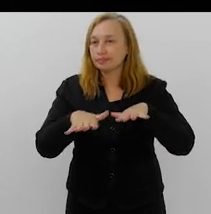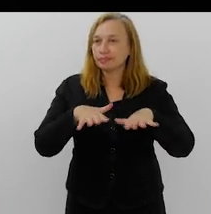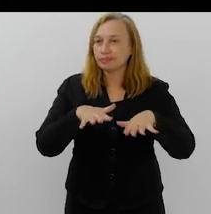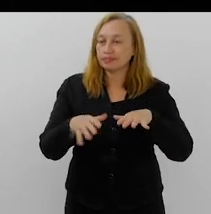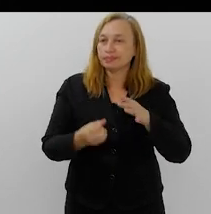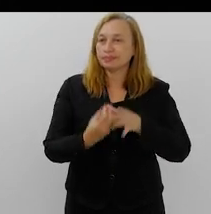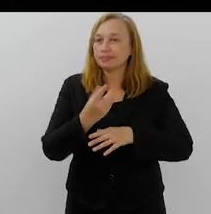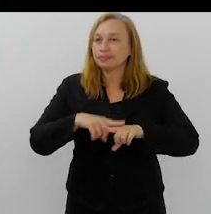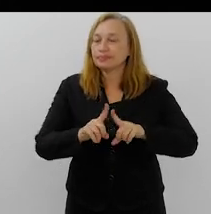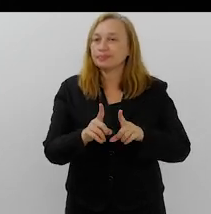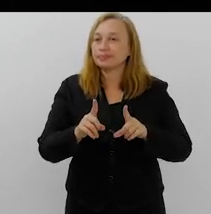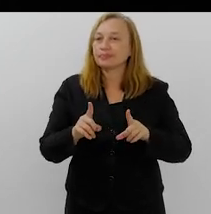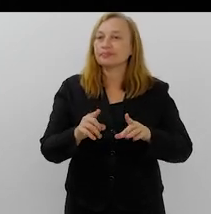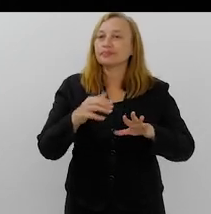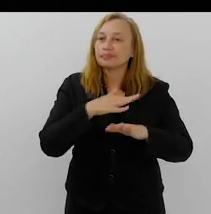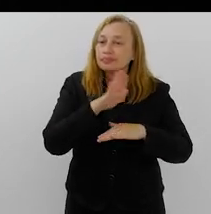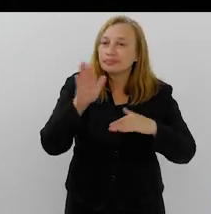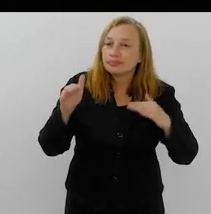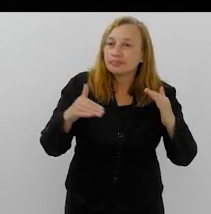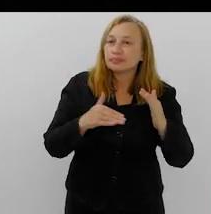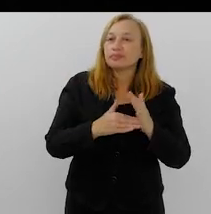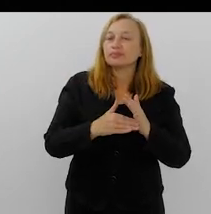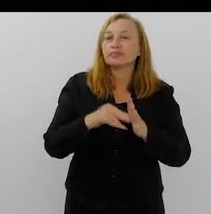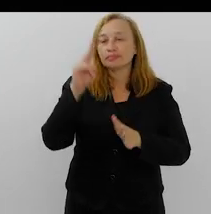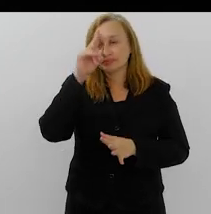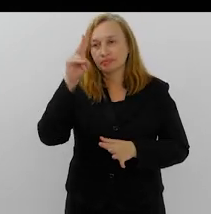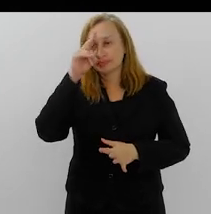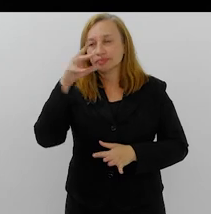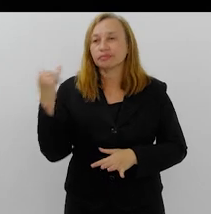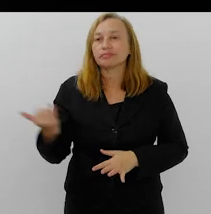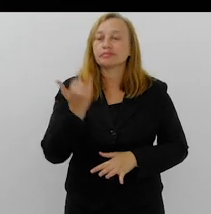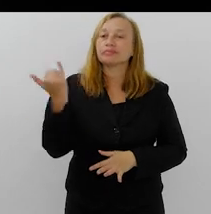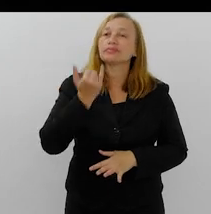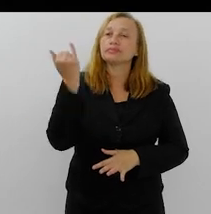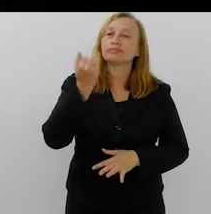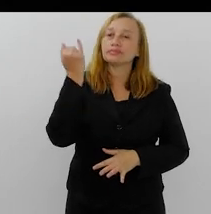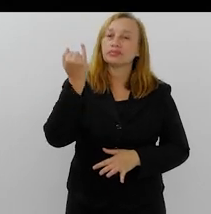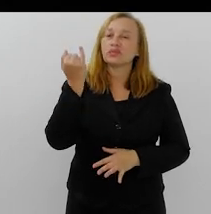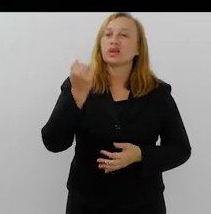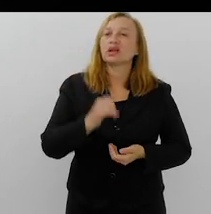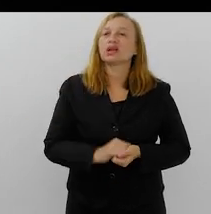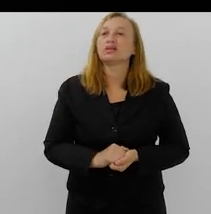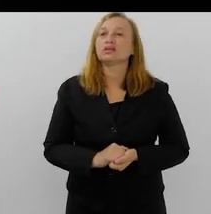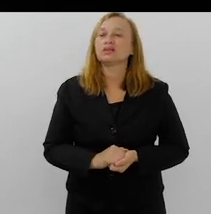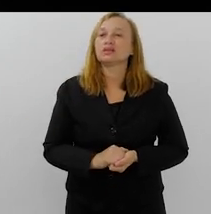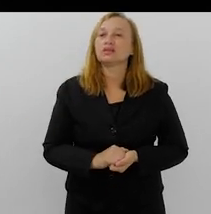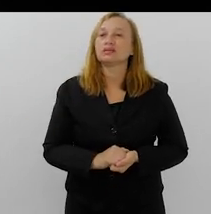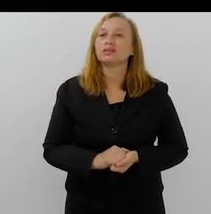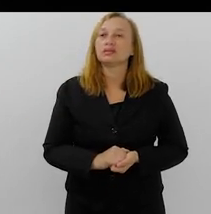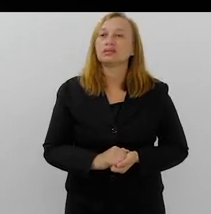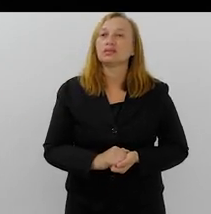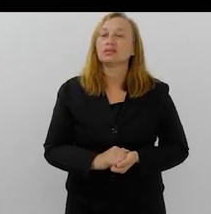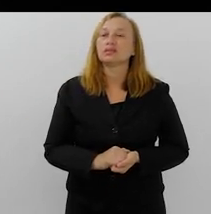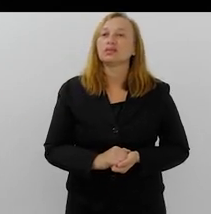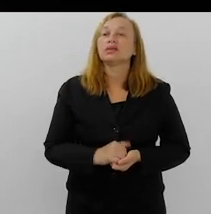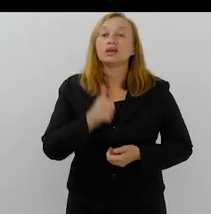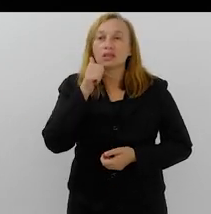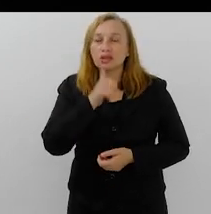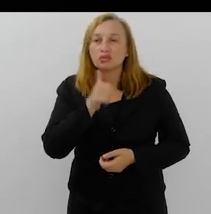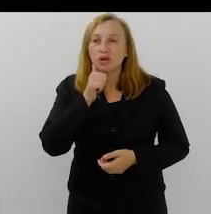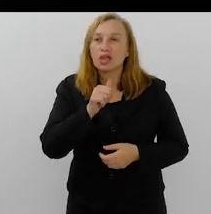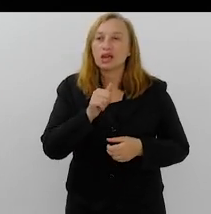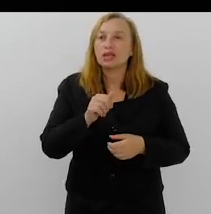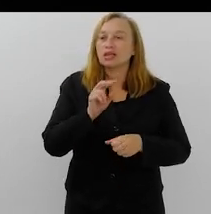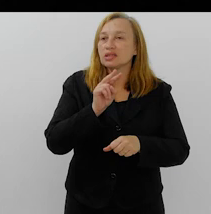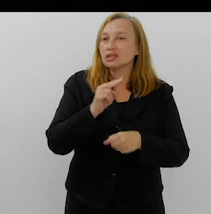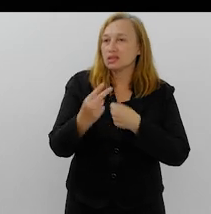pequenos movimentos né mas que globalmente relembram a importância né da da do